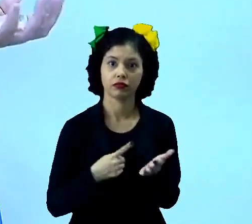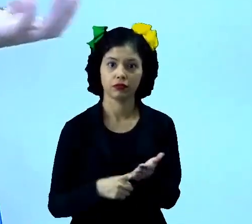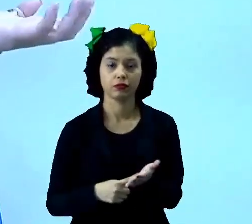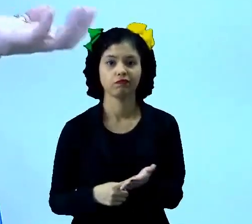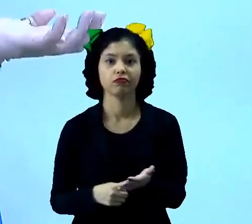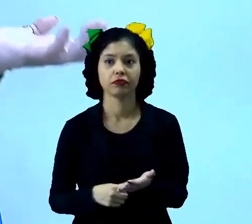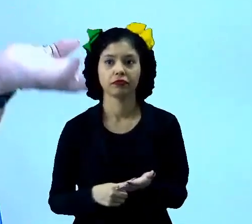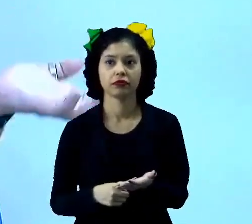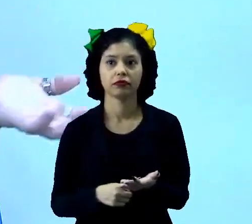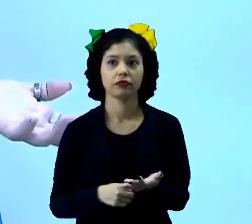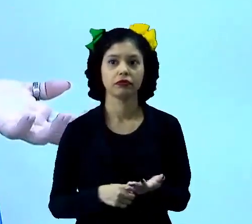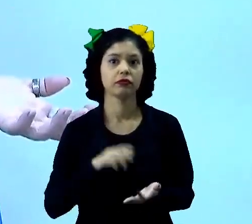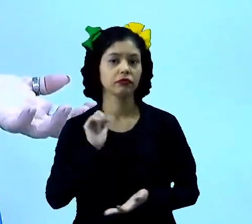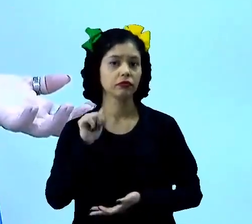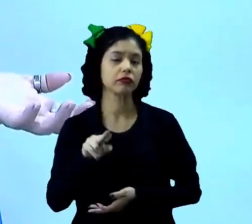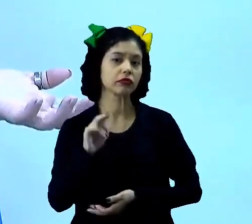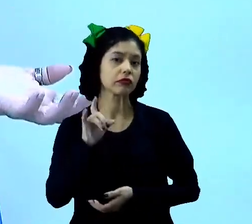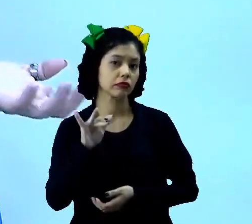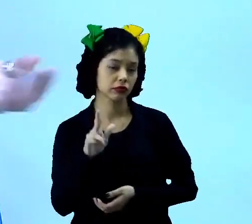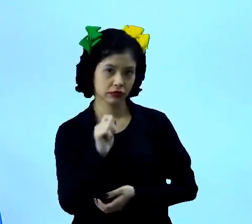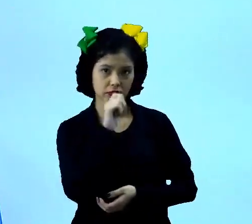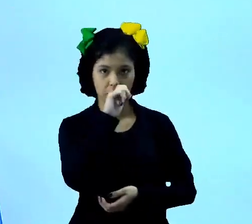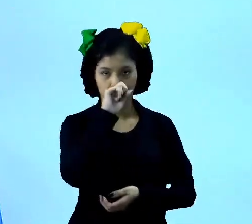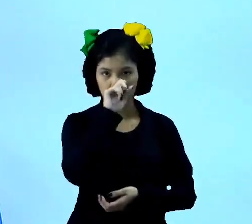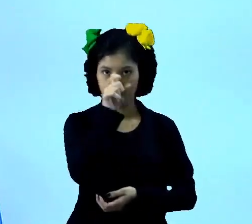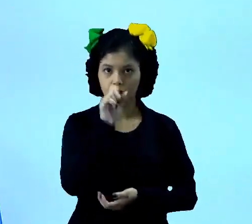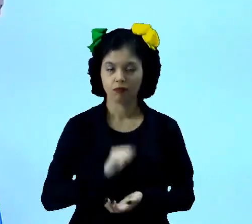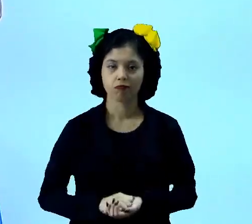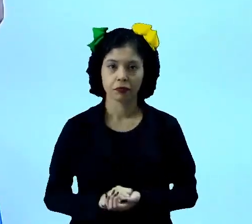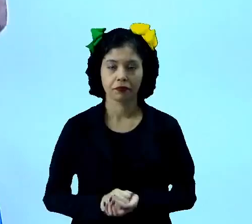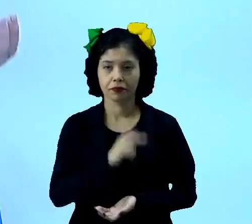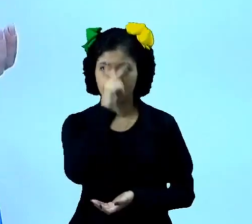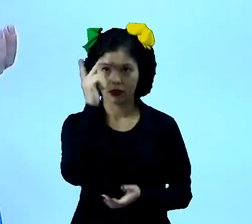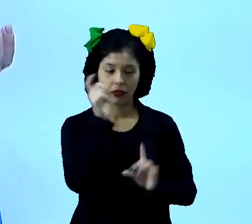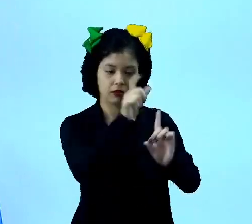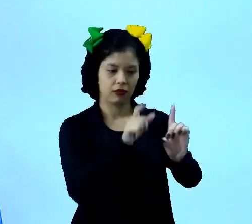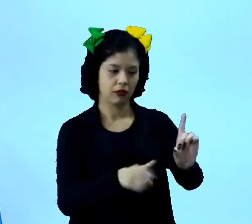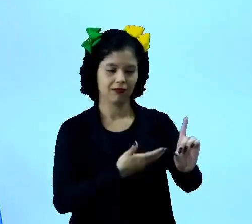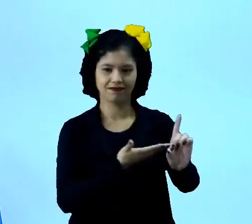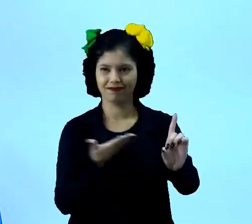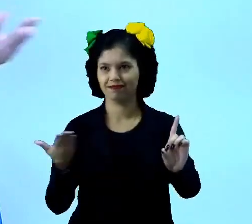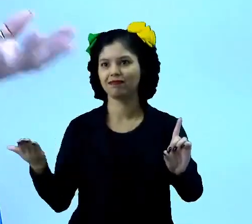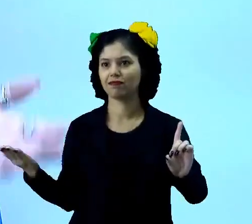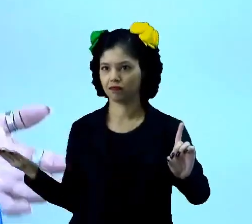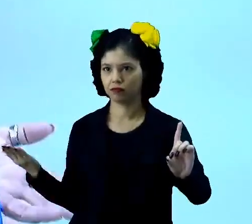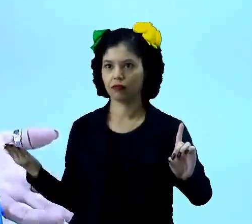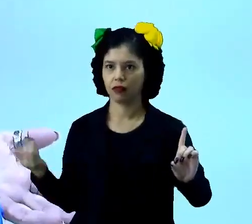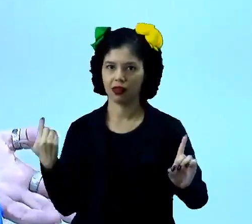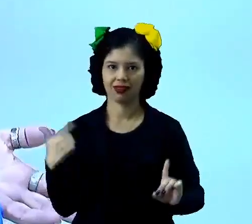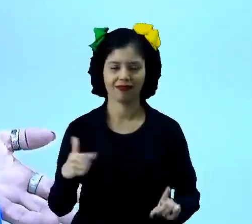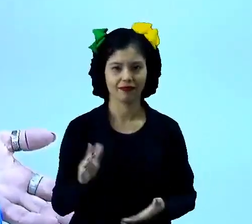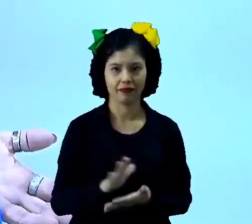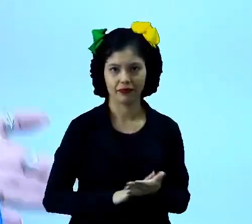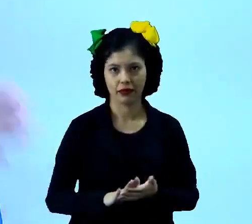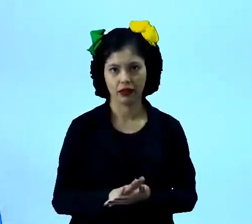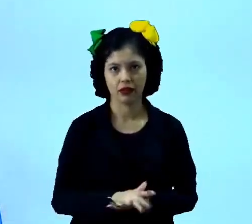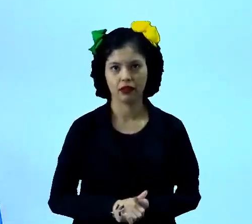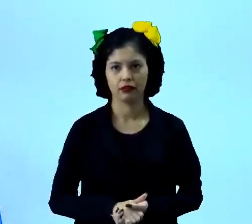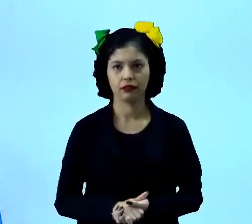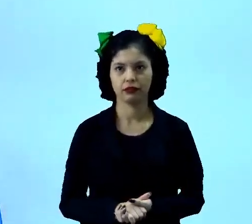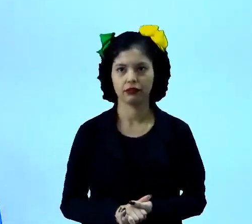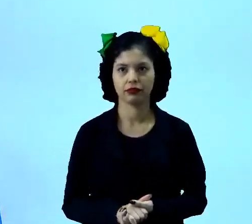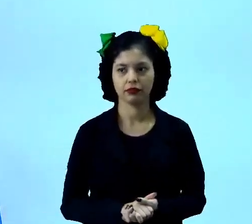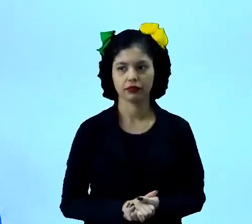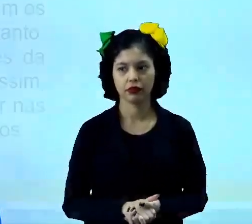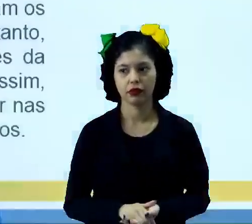considerado assim uma anomalia. Essas pessoas ficavam ali expostas, né, completamente desumanizadas,